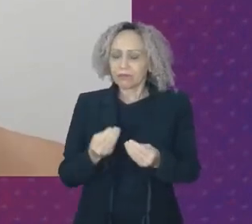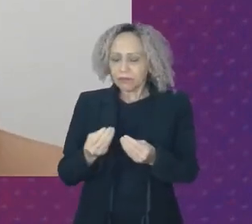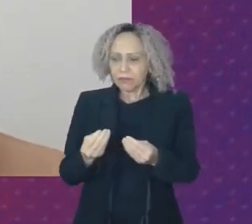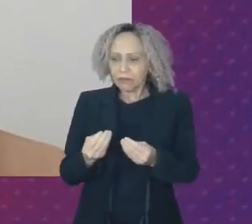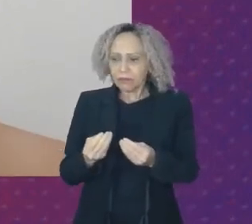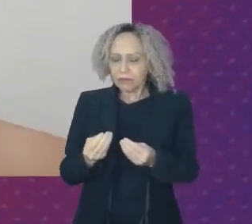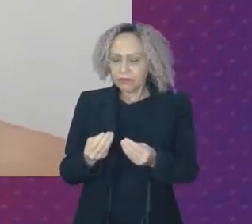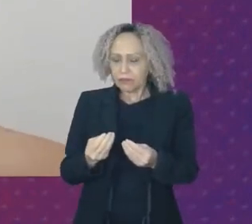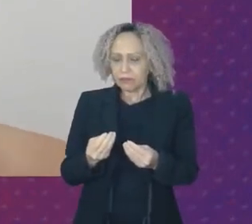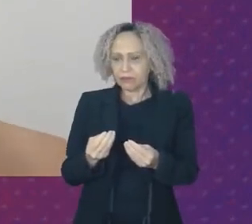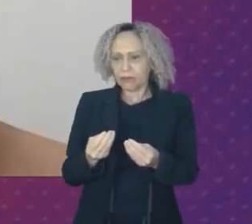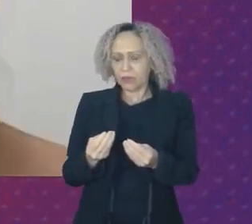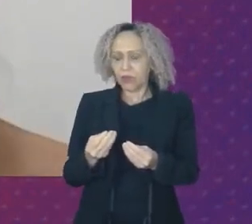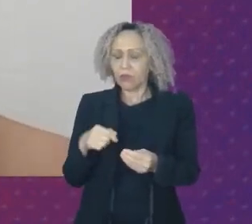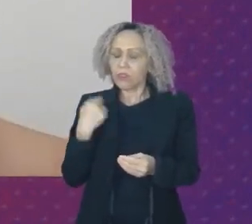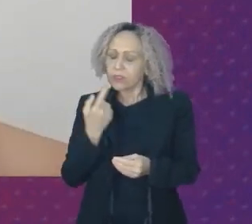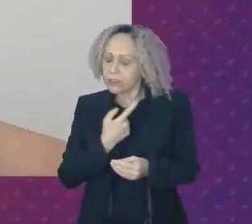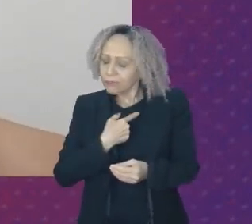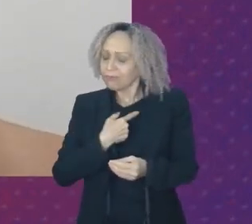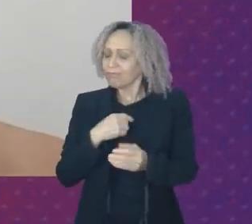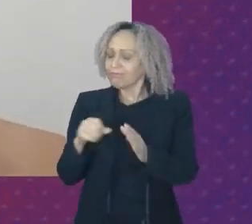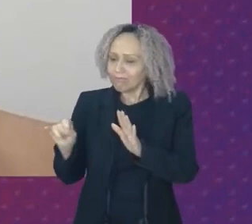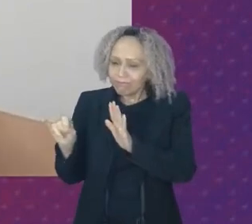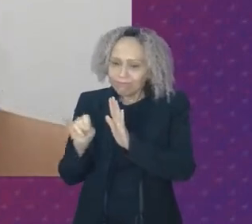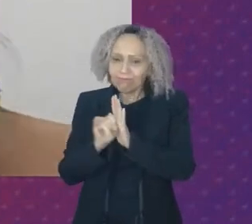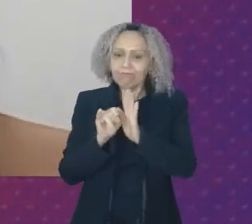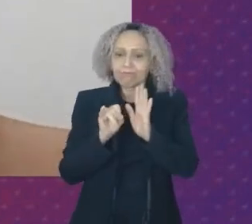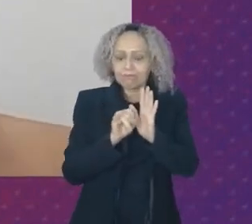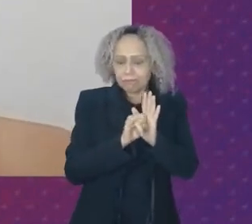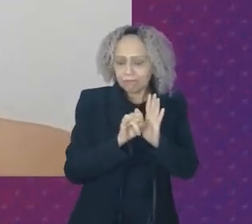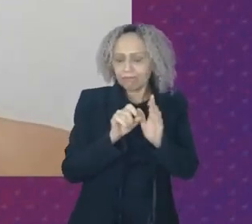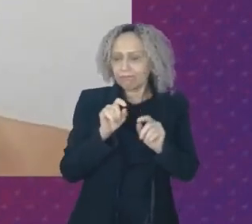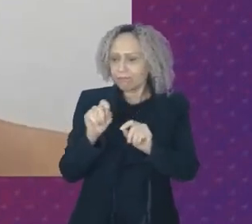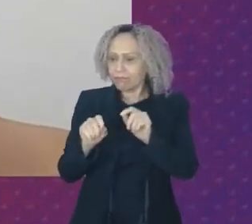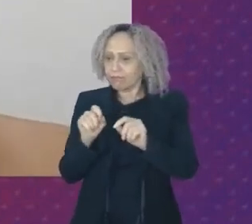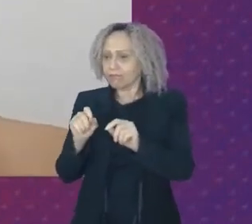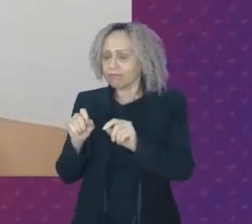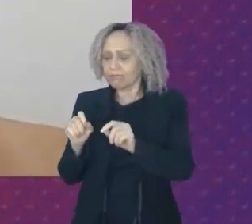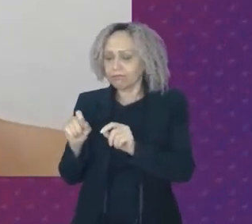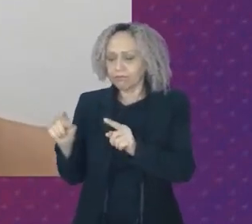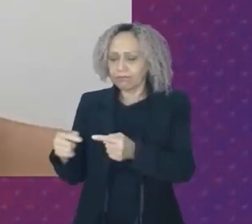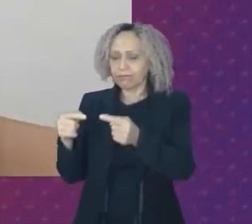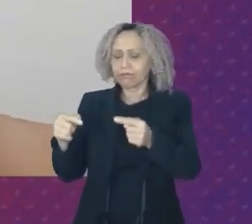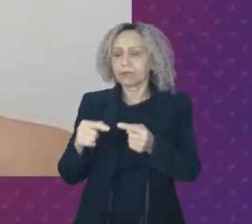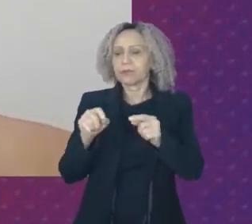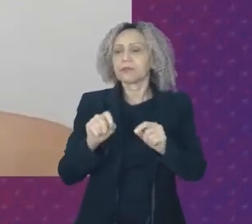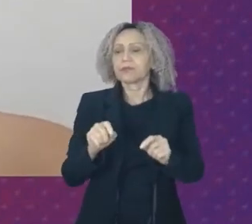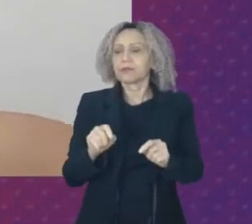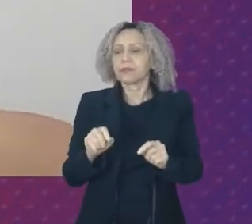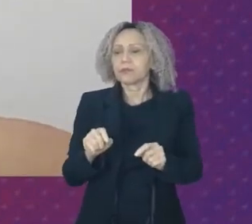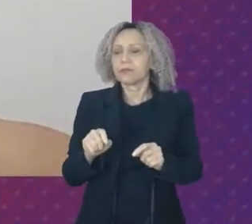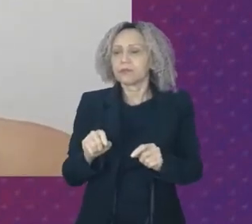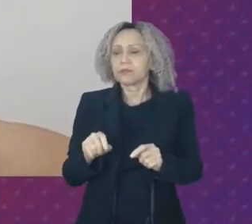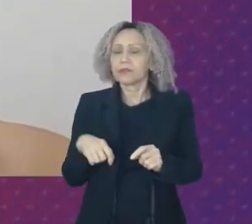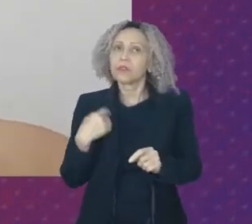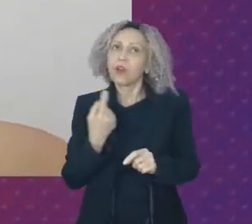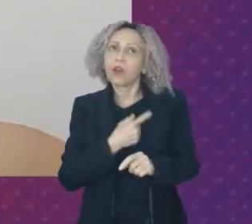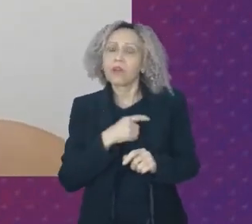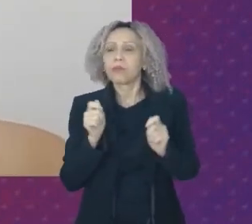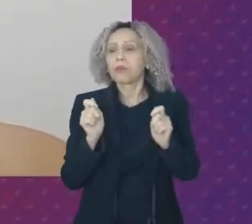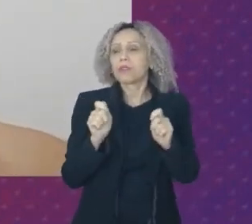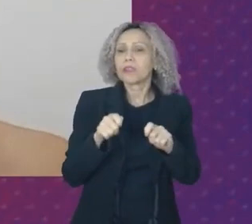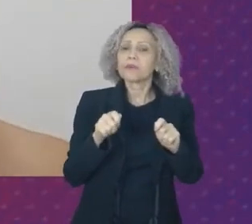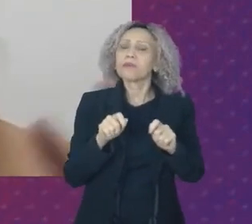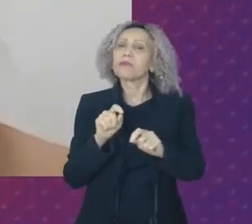do comunzão, de coisas práticas ali, de coisas que, a gente pode fazer